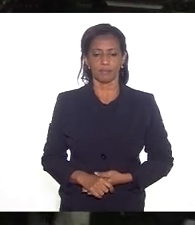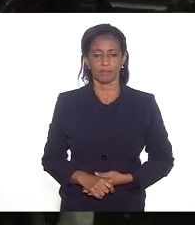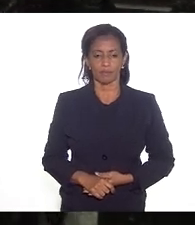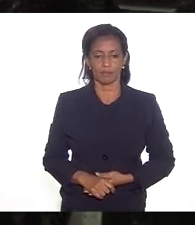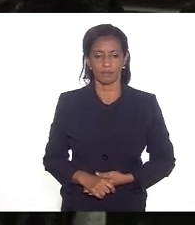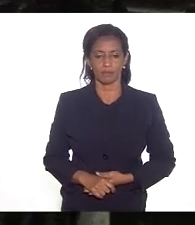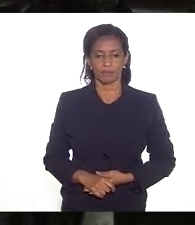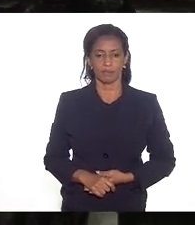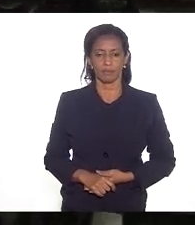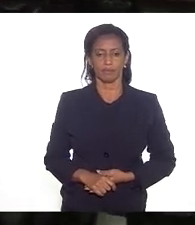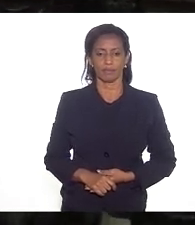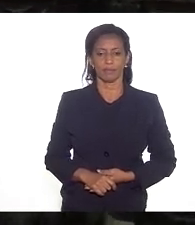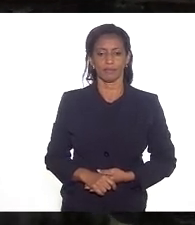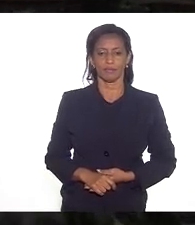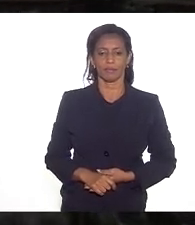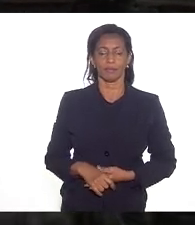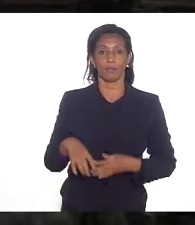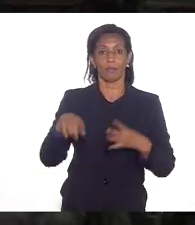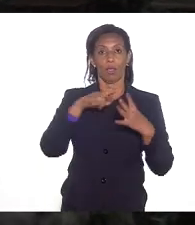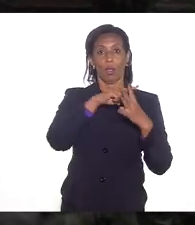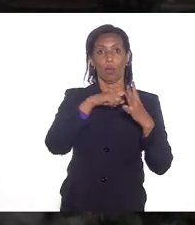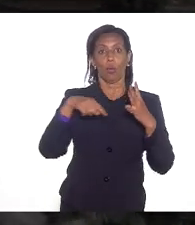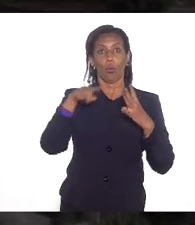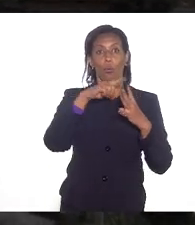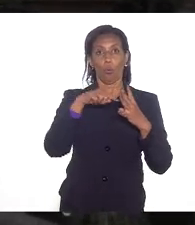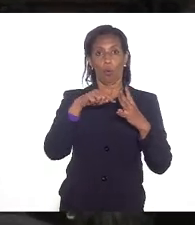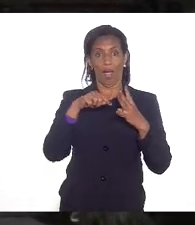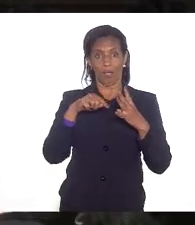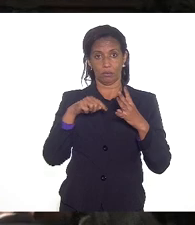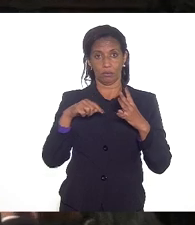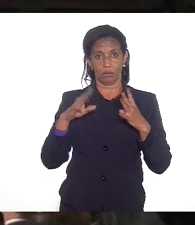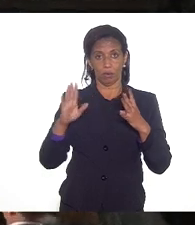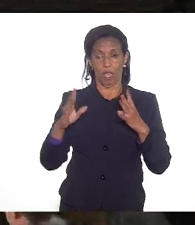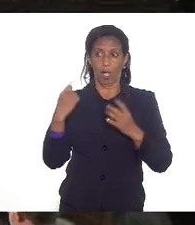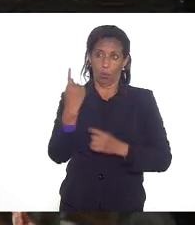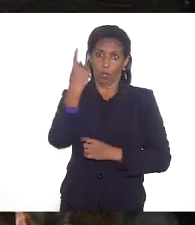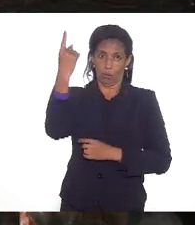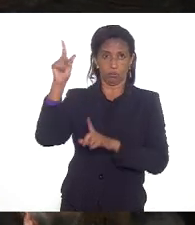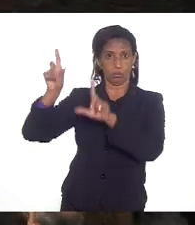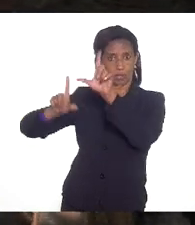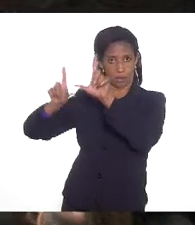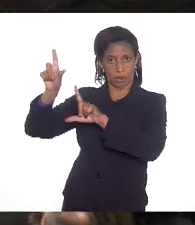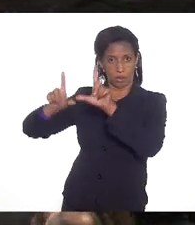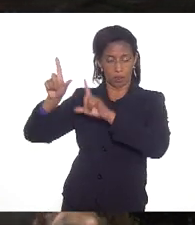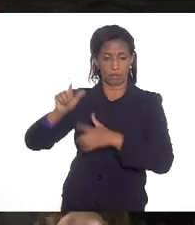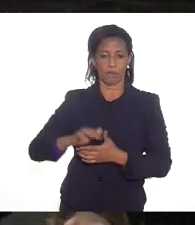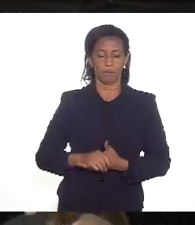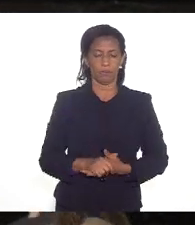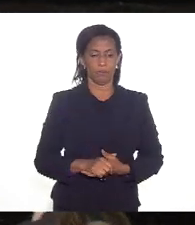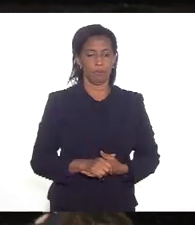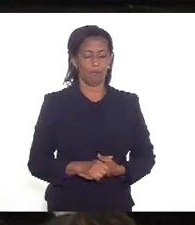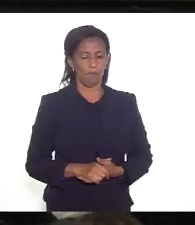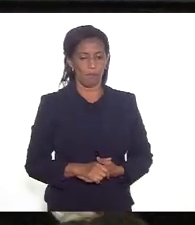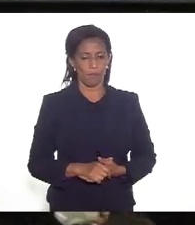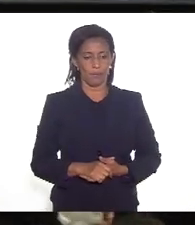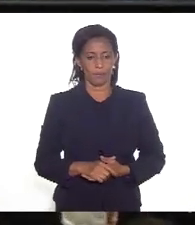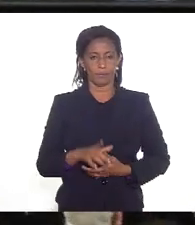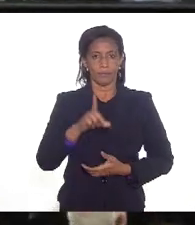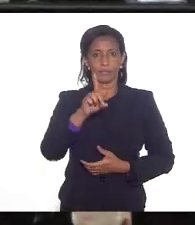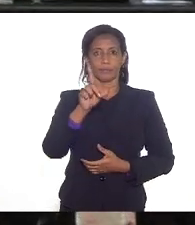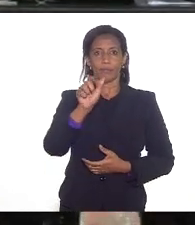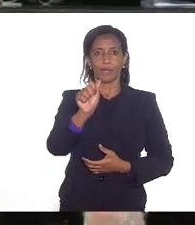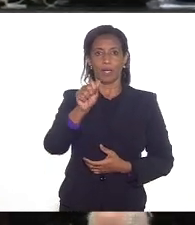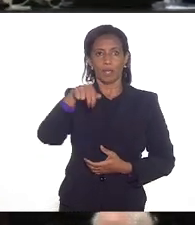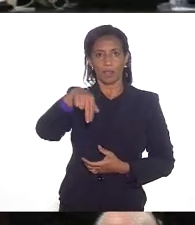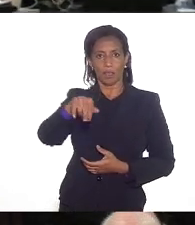44 deputados do plenário e depois vamos um Ah tá obrigado eu